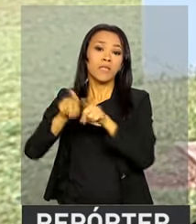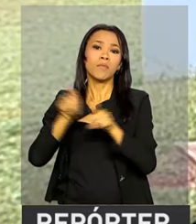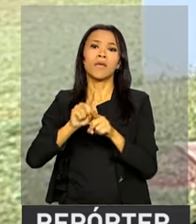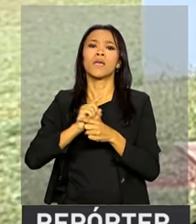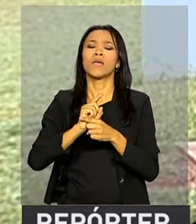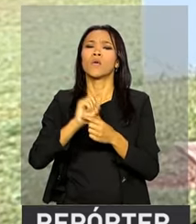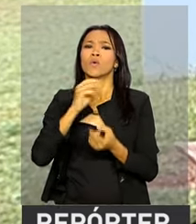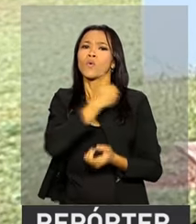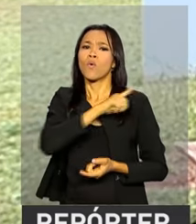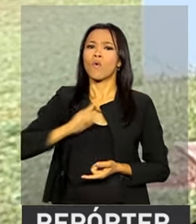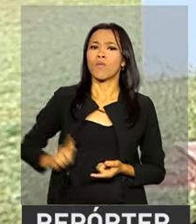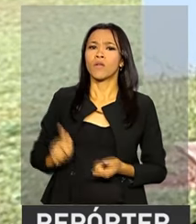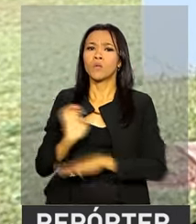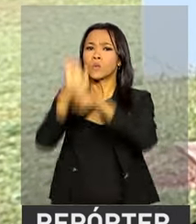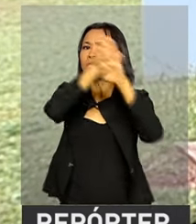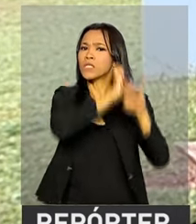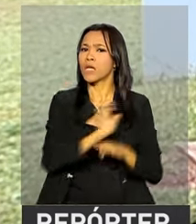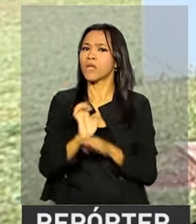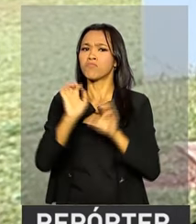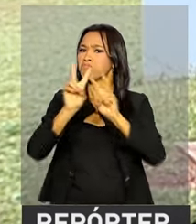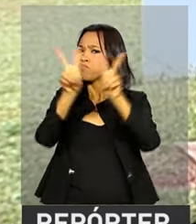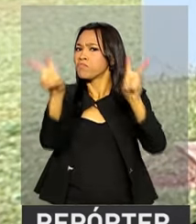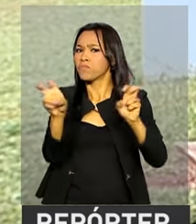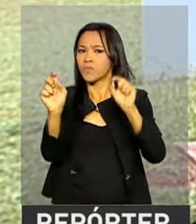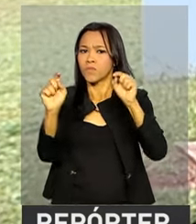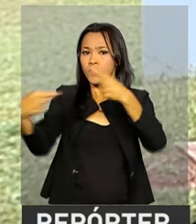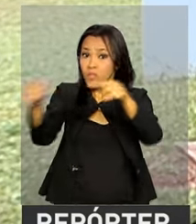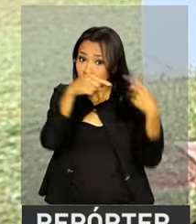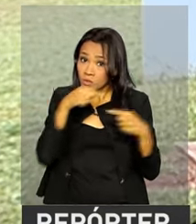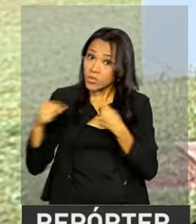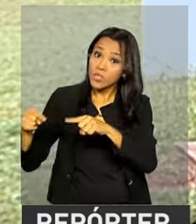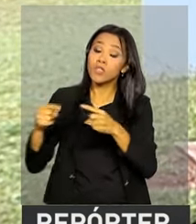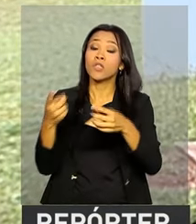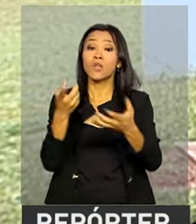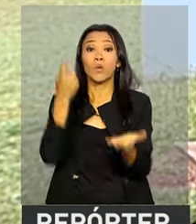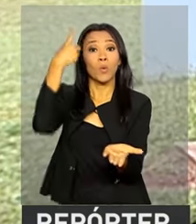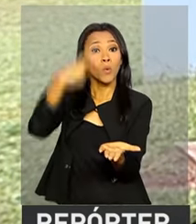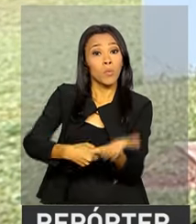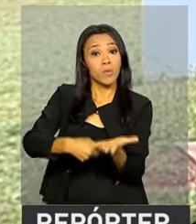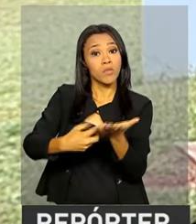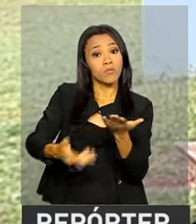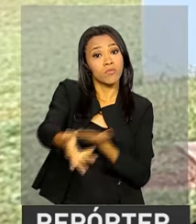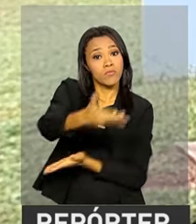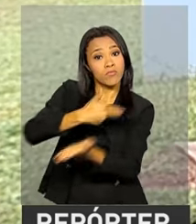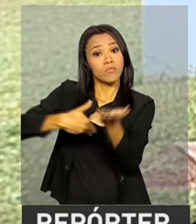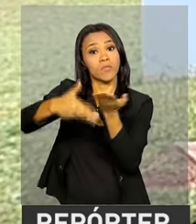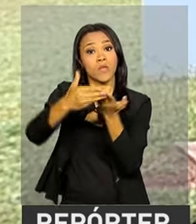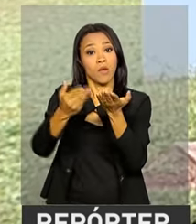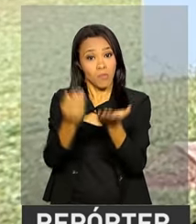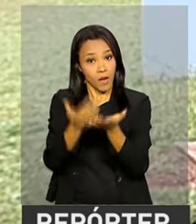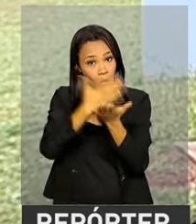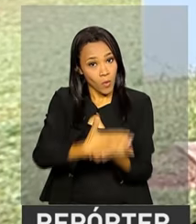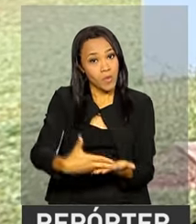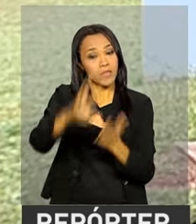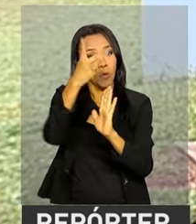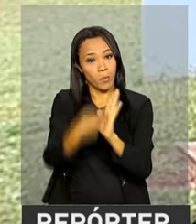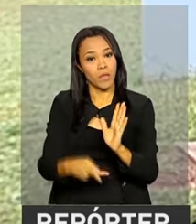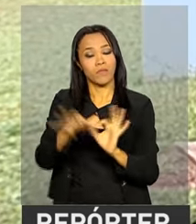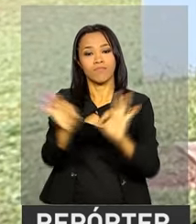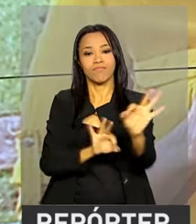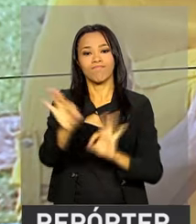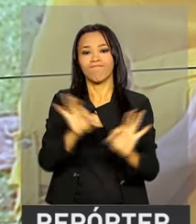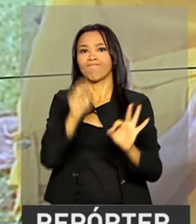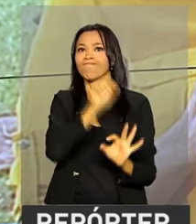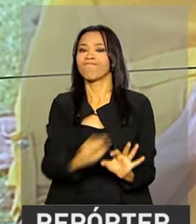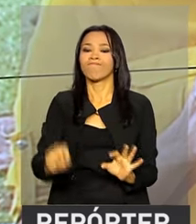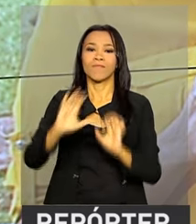Estados justamente para discutir Então os acordos de de cooperação para a implementação do Plano Nacional de segurança Renata